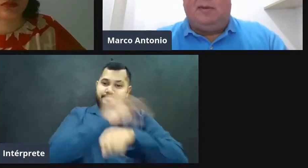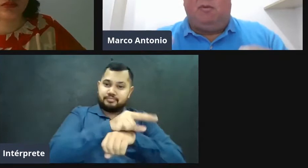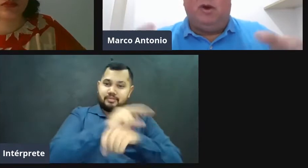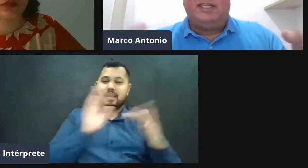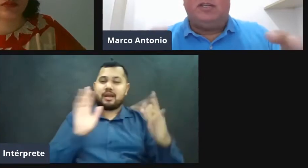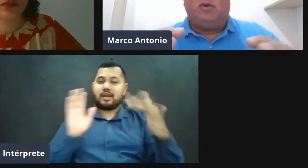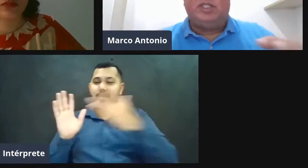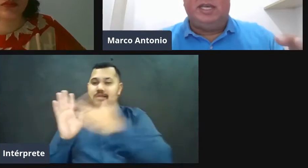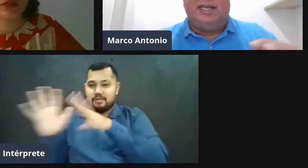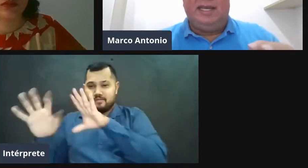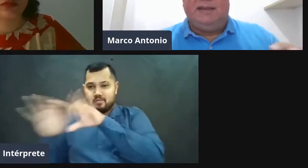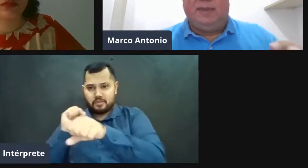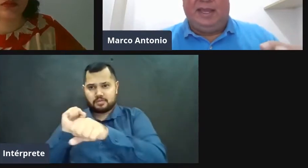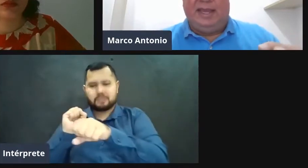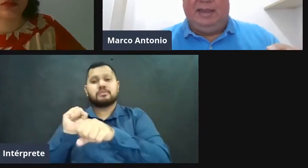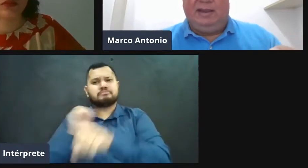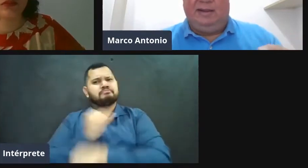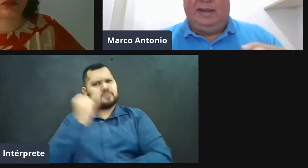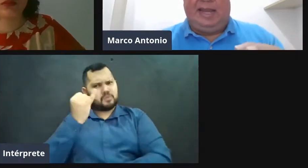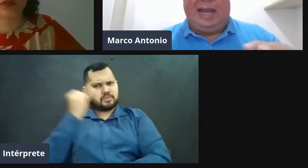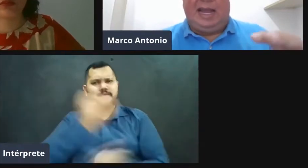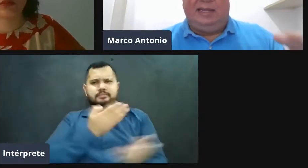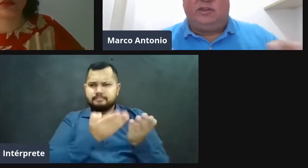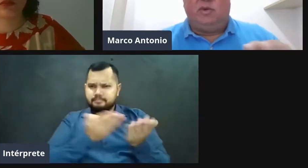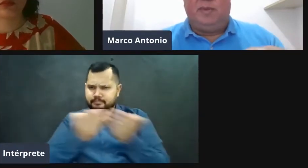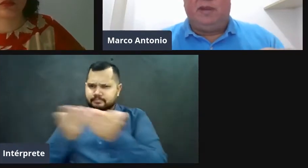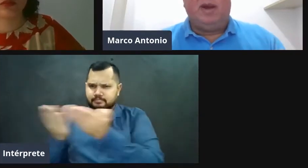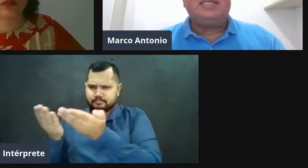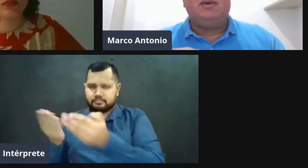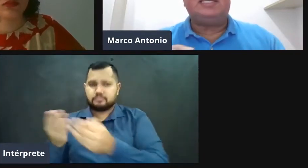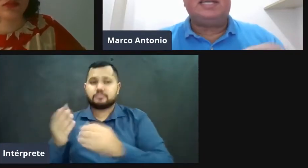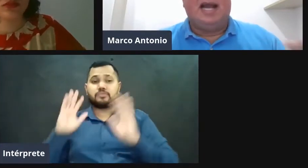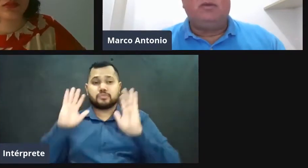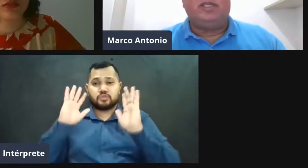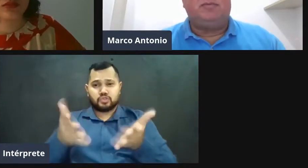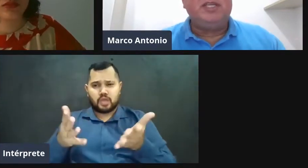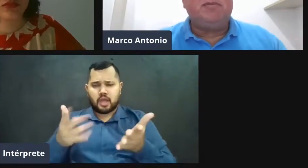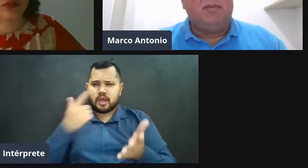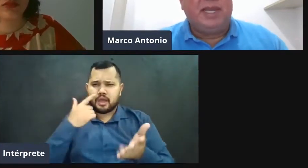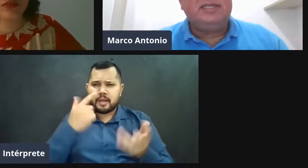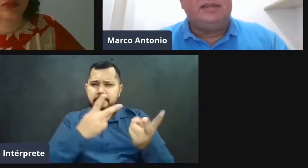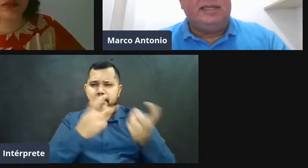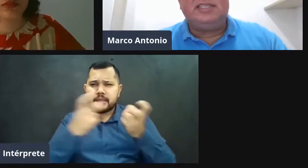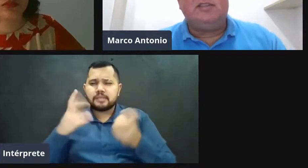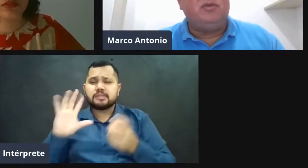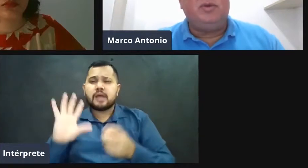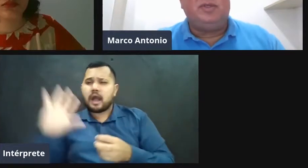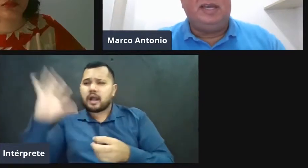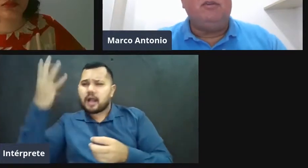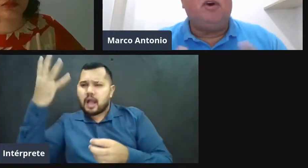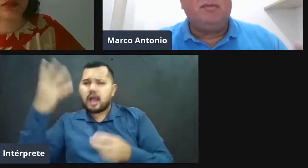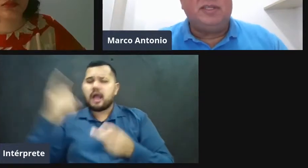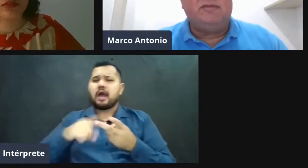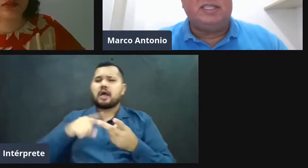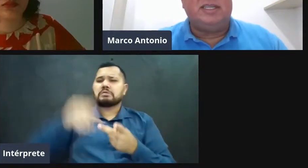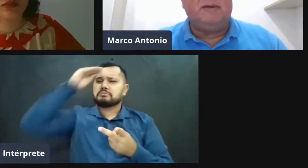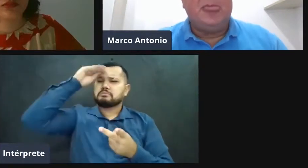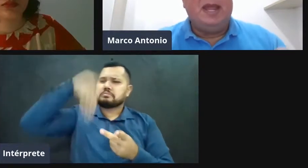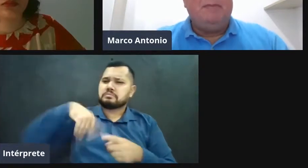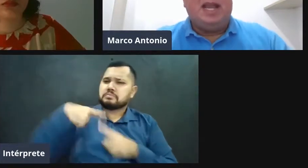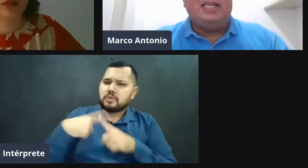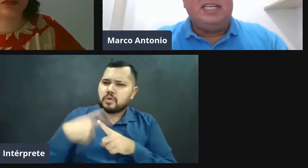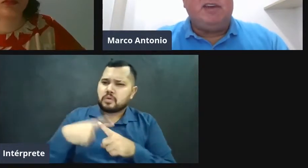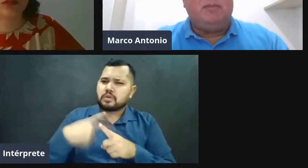E quando a gente conseguir descobrir quais são as causas, principalmente desses números enormes